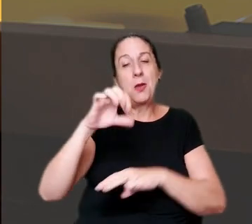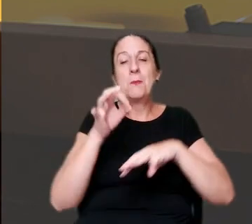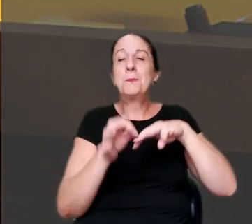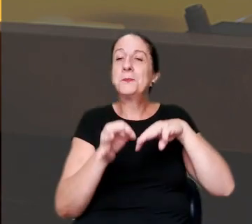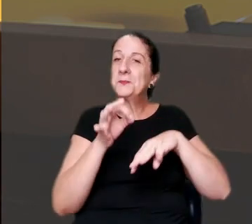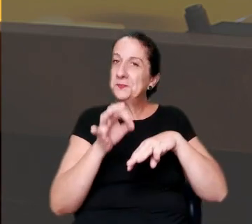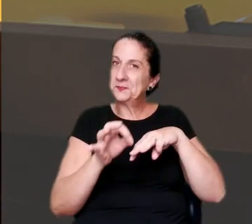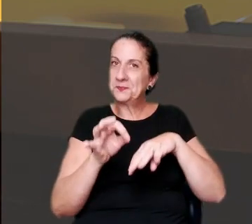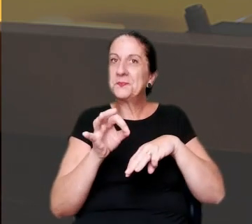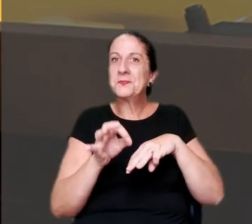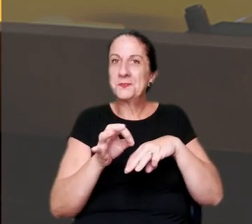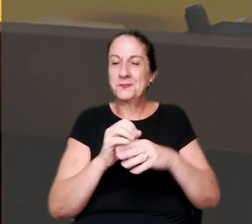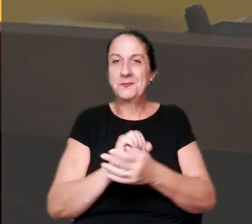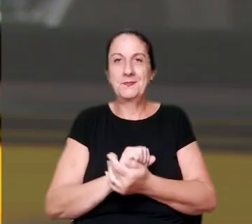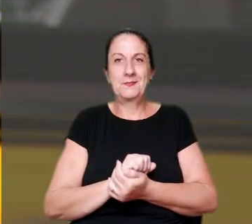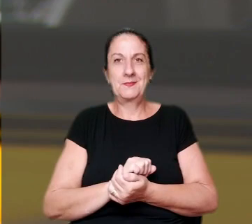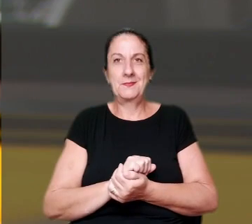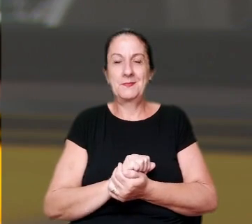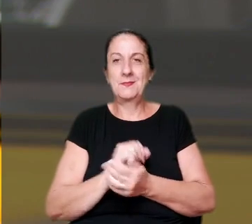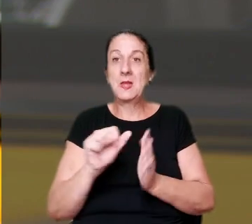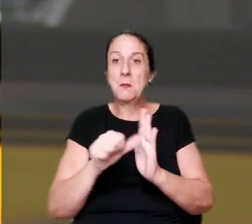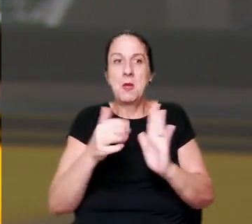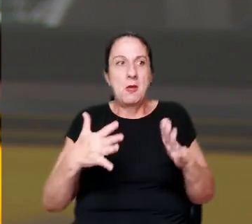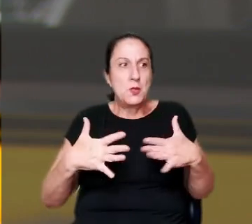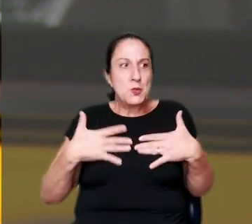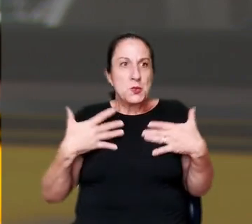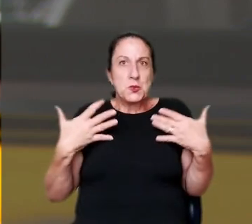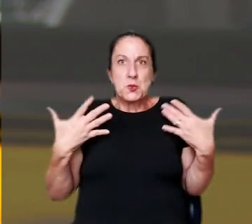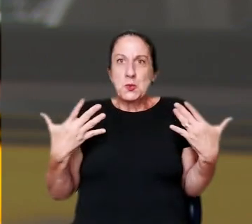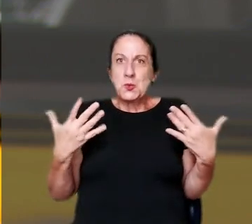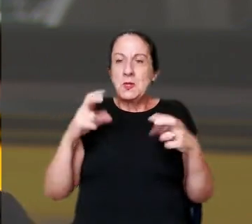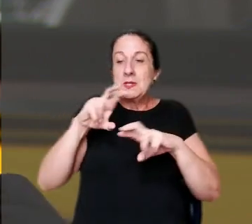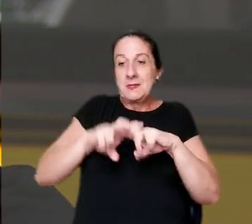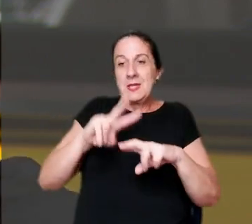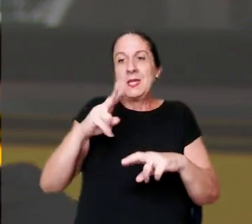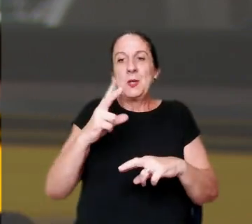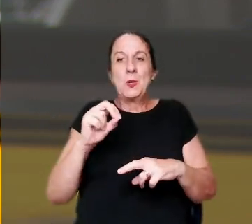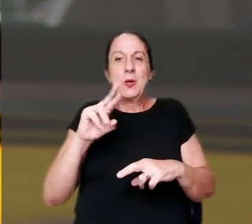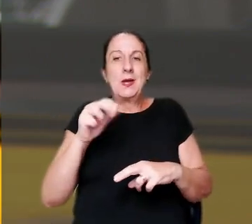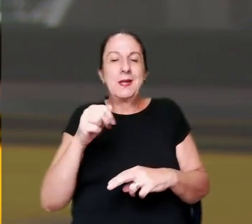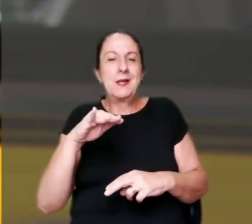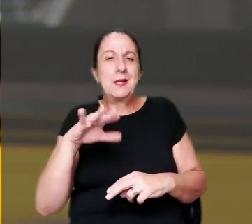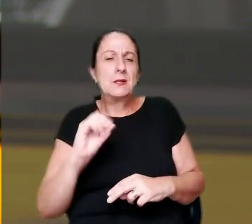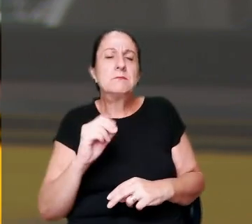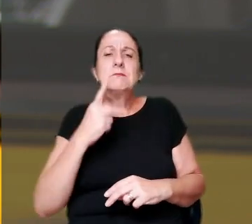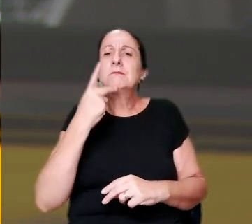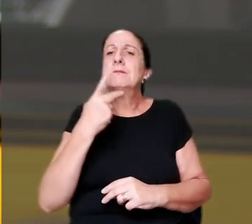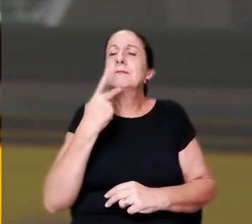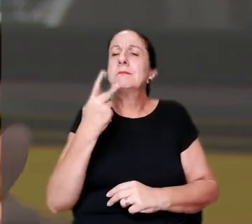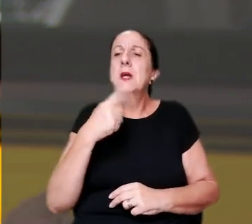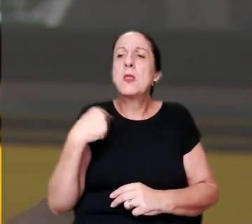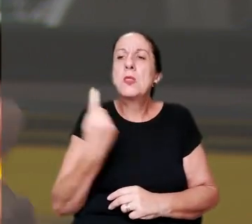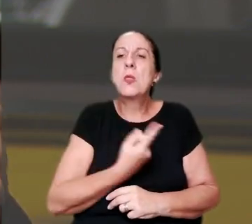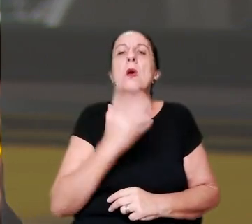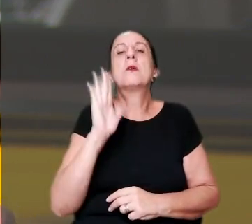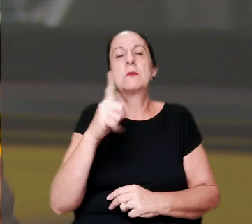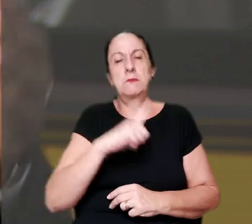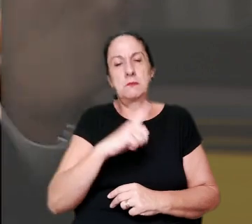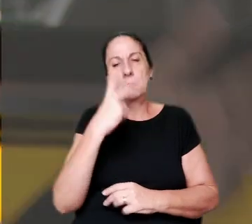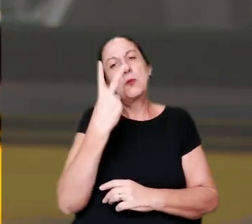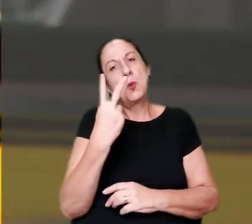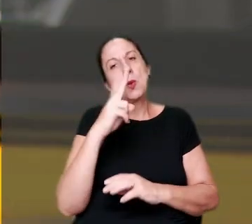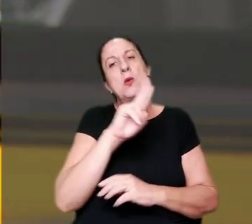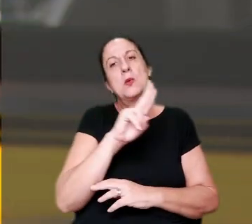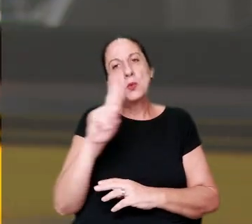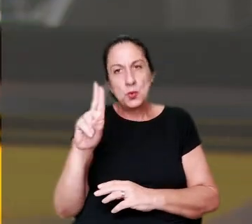9 ministros. Aí tomei aquele susto. Aí, senta aqui, Horácio, tal, pá. Aí disseram o seguinte, nós já temos